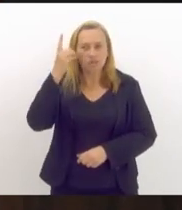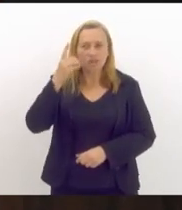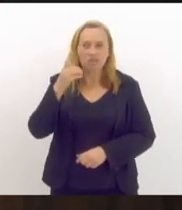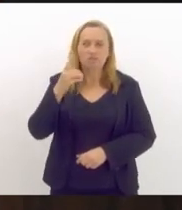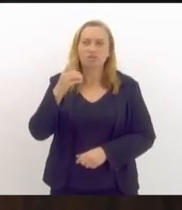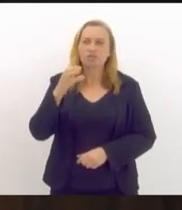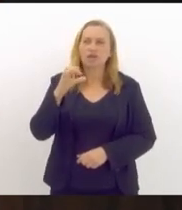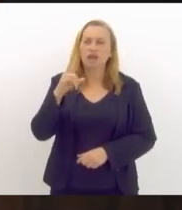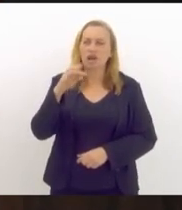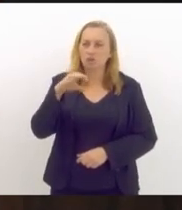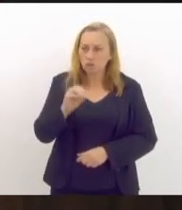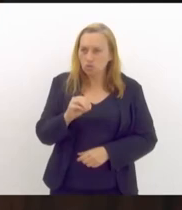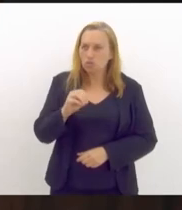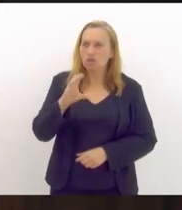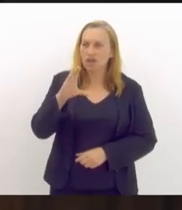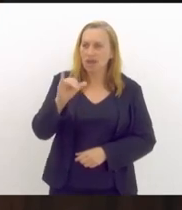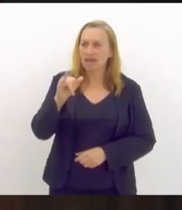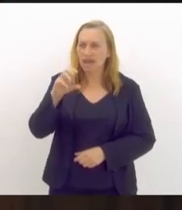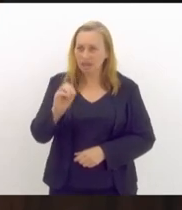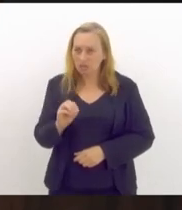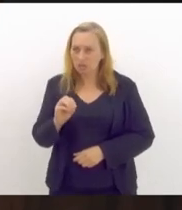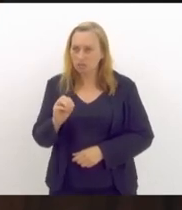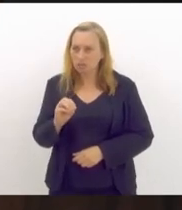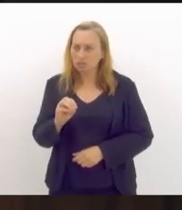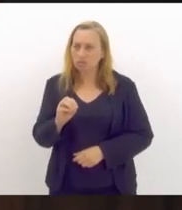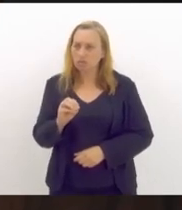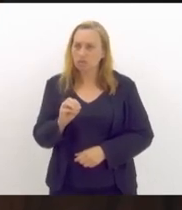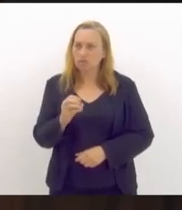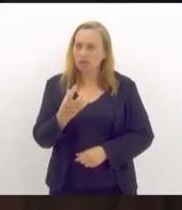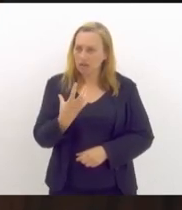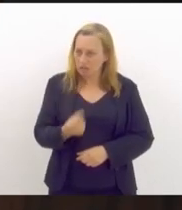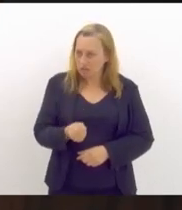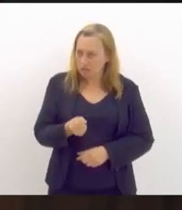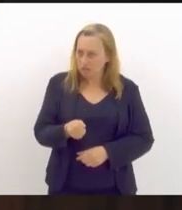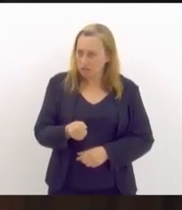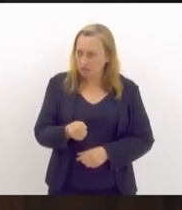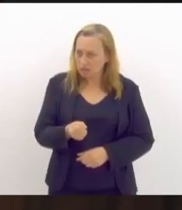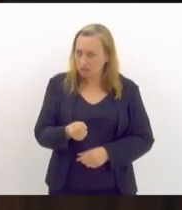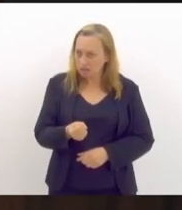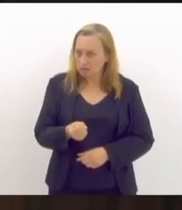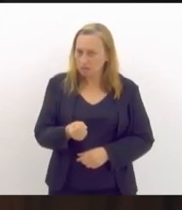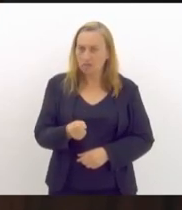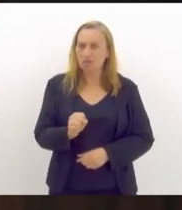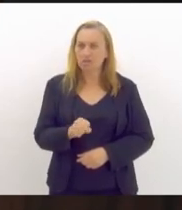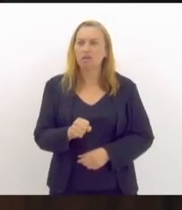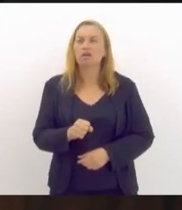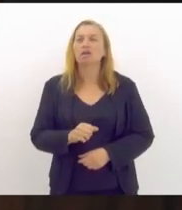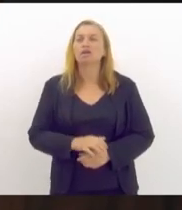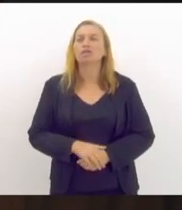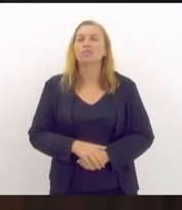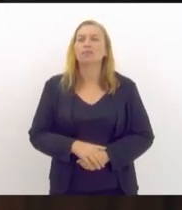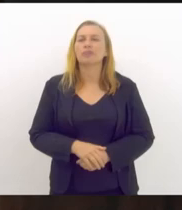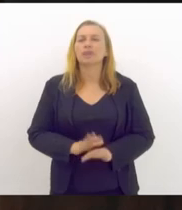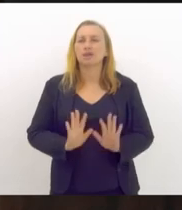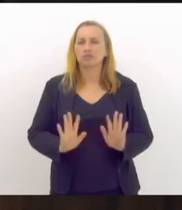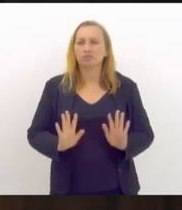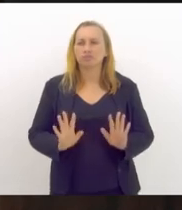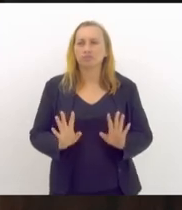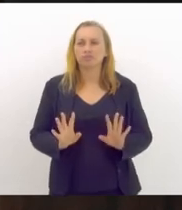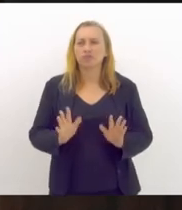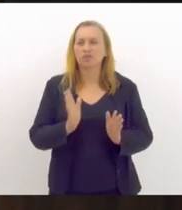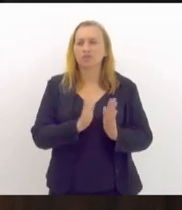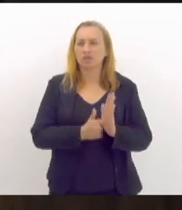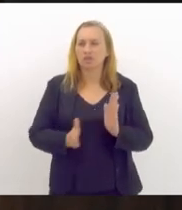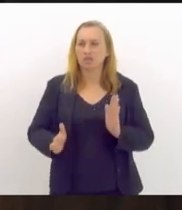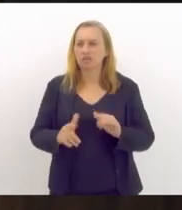abstenção a favor Perdão eu achei que vocês estão votando o contrário Então chamando os